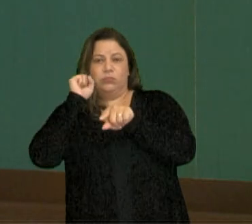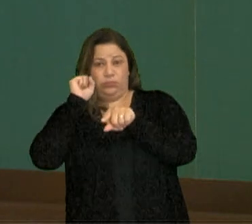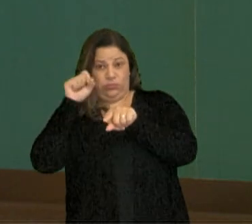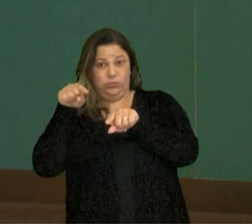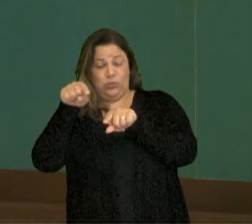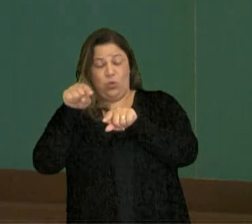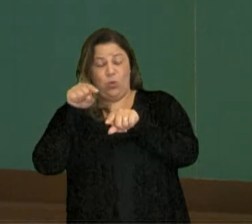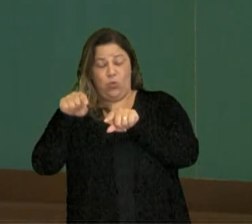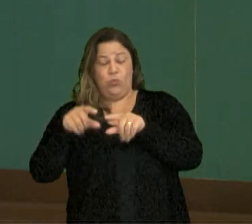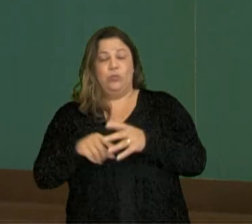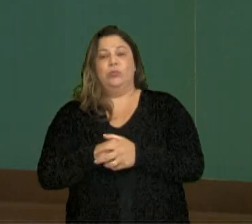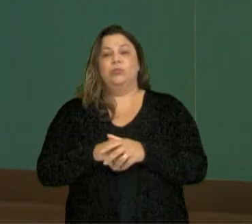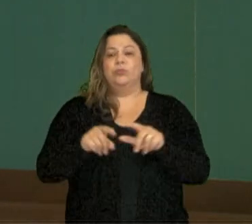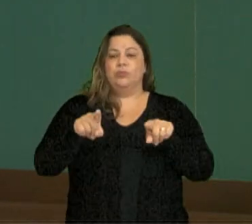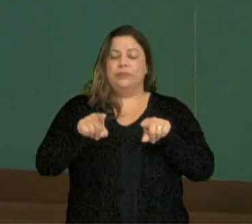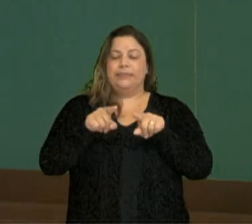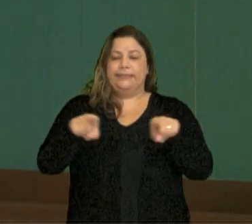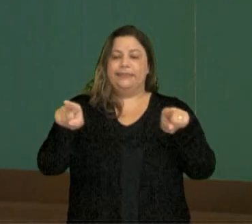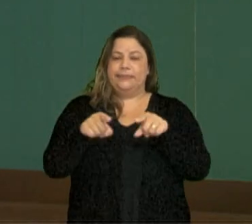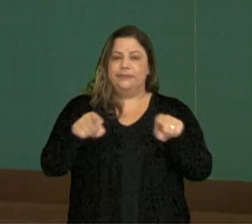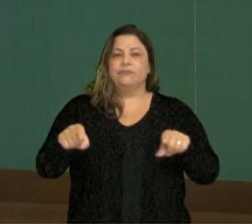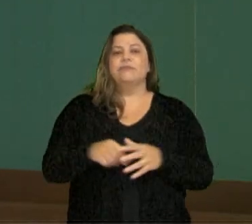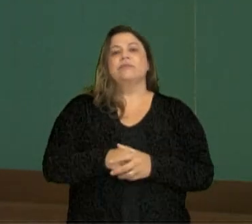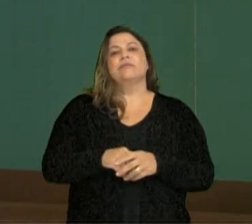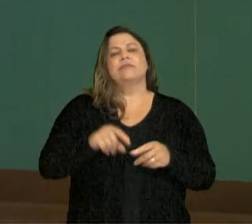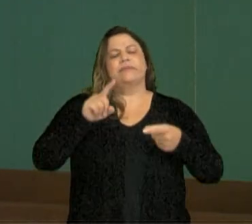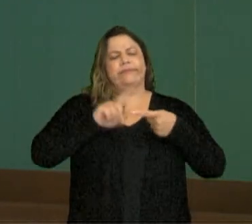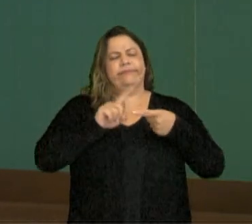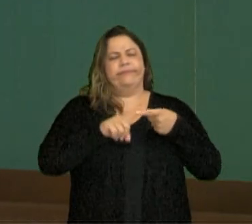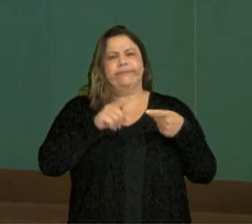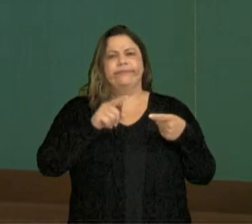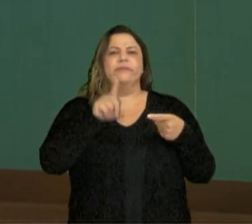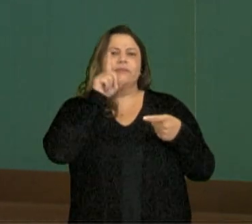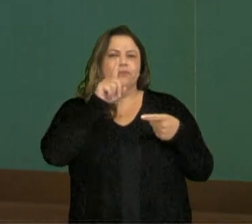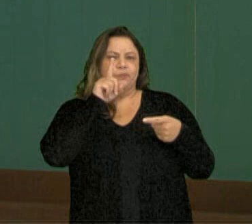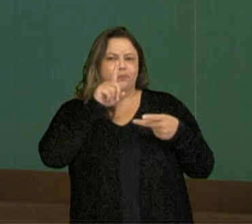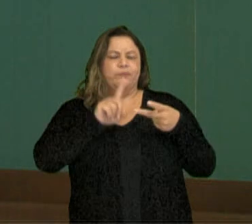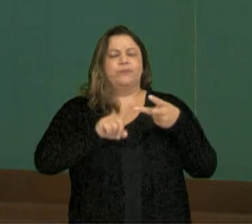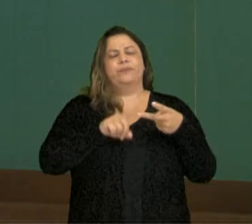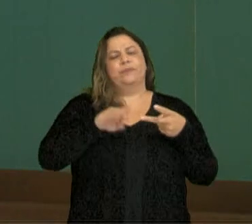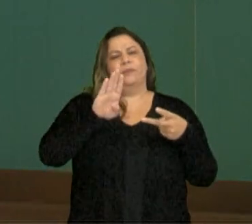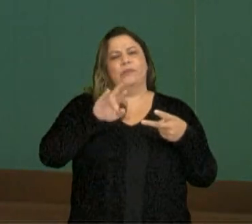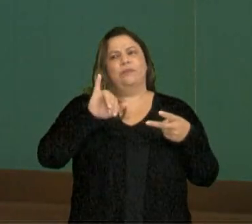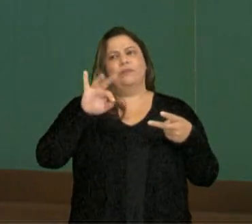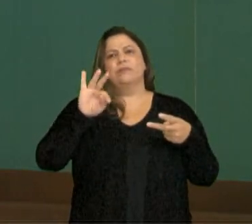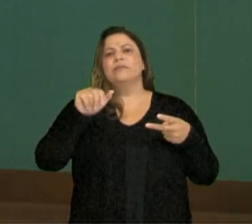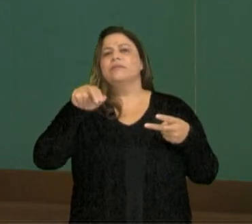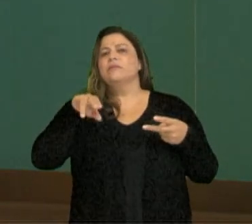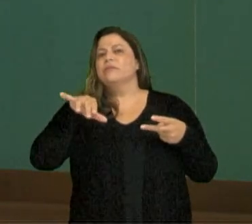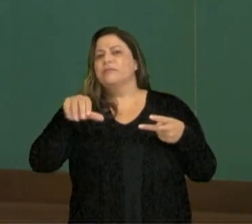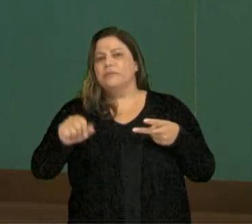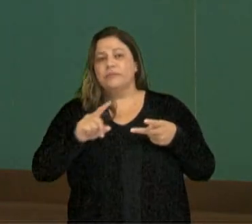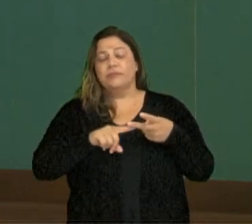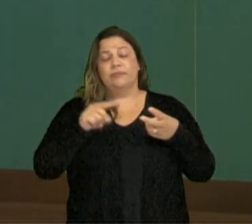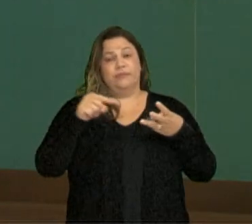pronúncia americana, tem a pronúncia britânica e mais dicionários trazem até outras